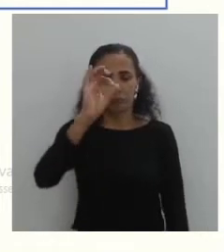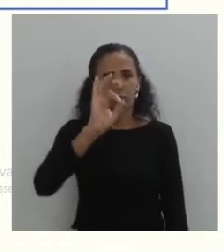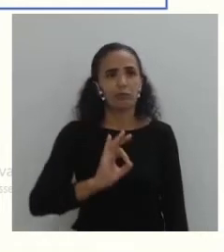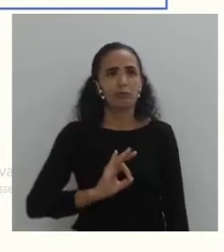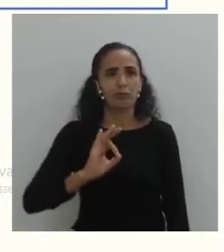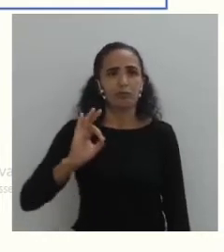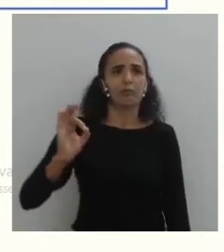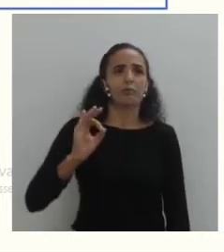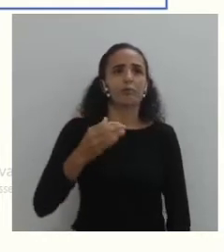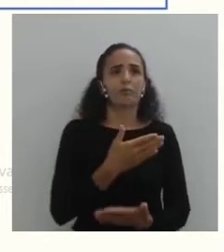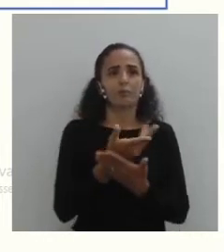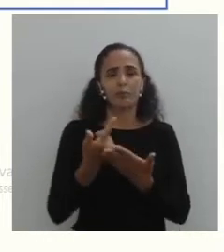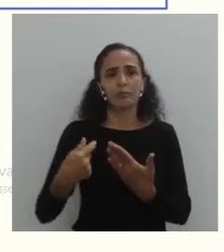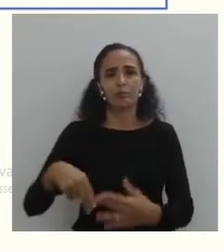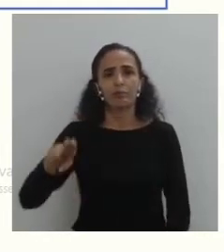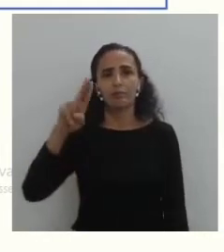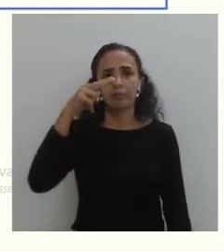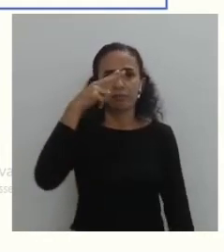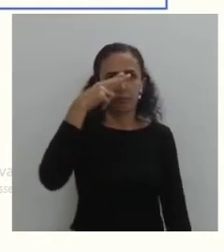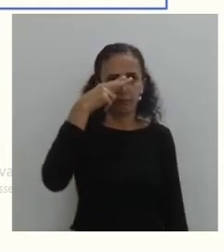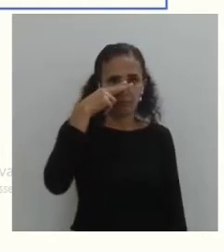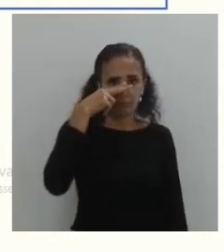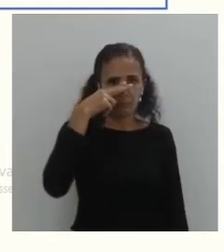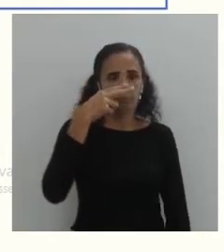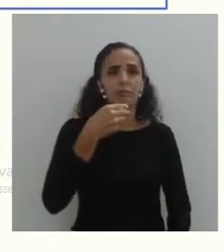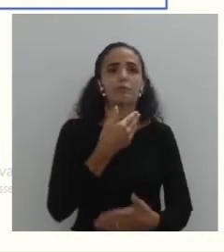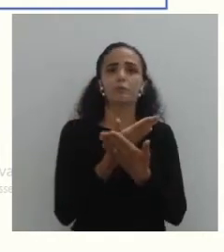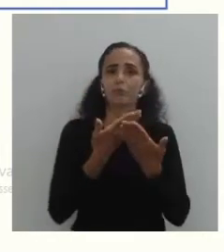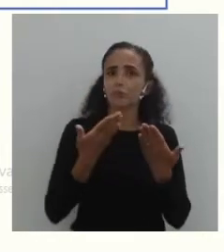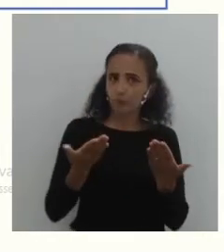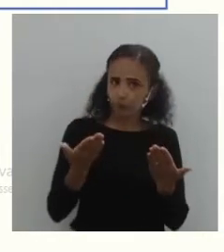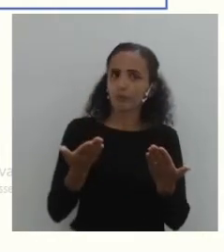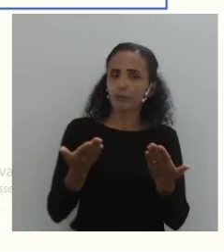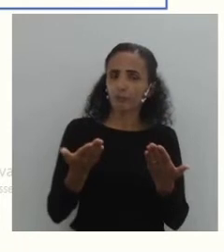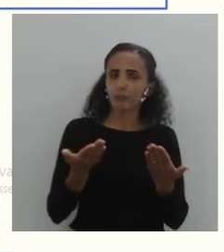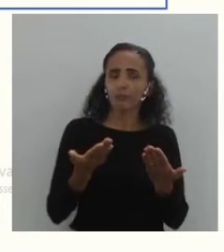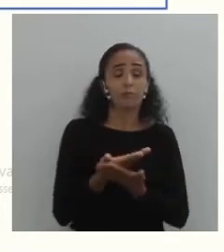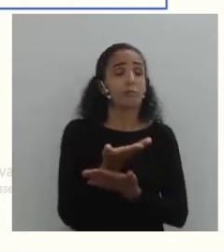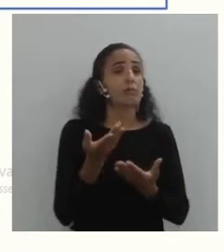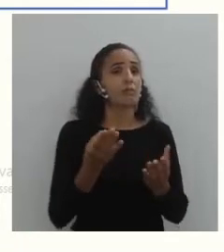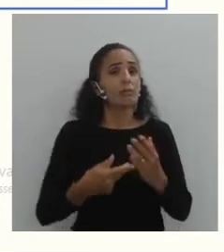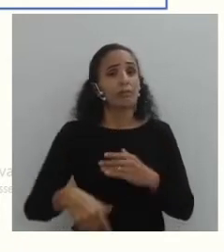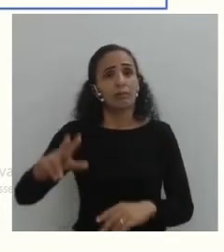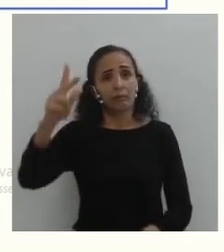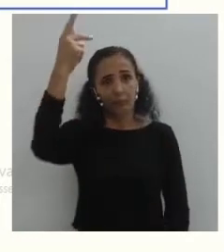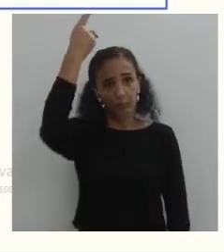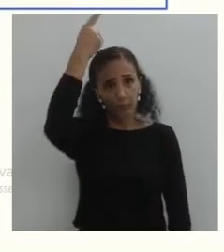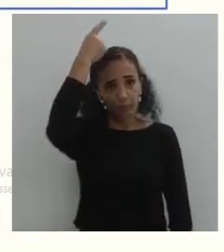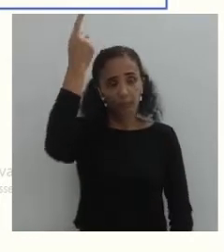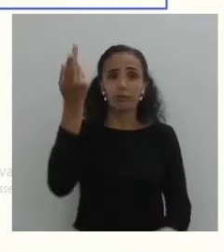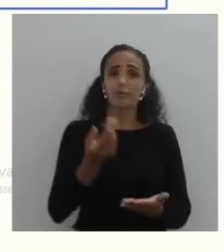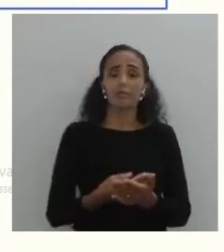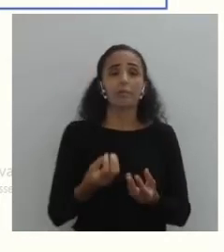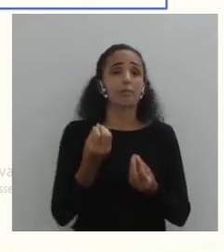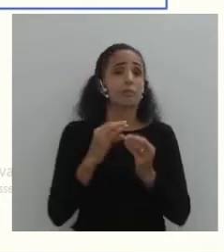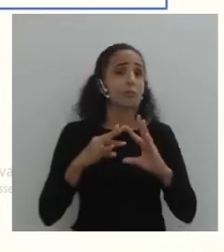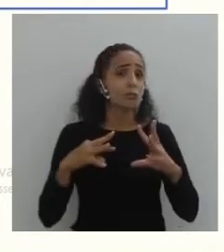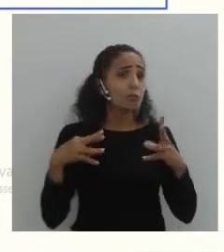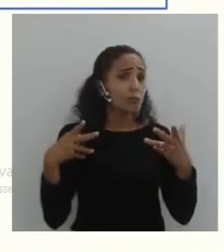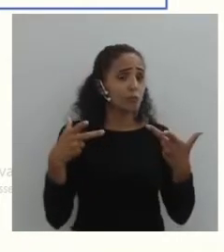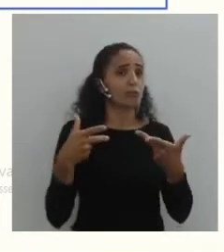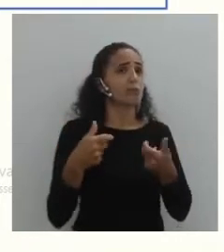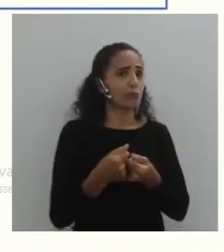42,3 milhões, declaram-se protestantes, evangélicos tradicionais, pentecostais,